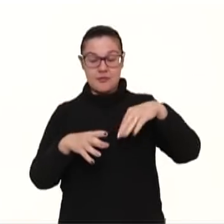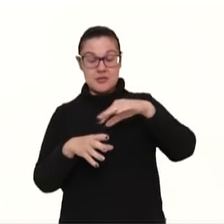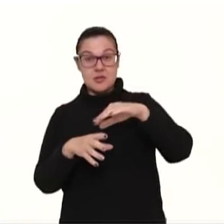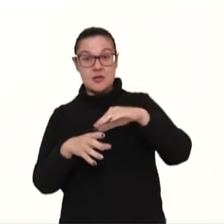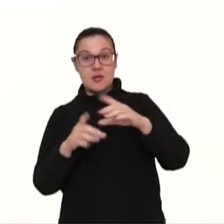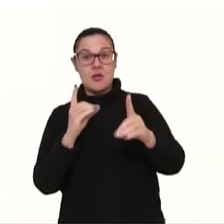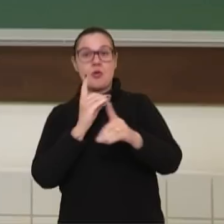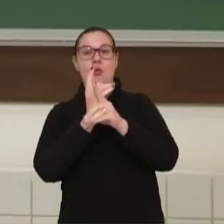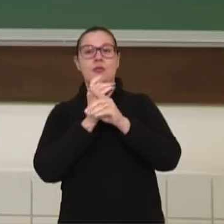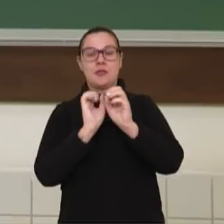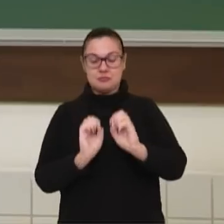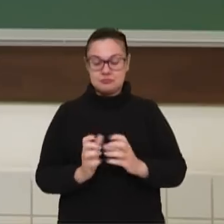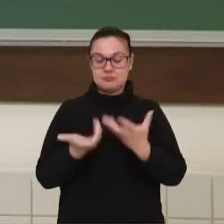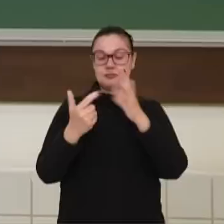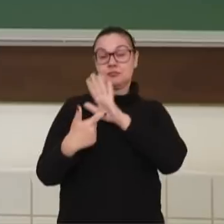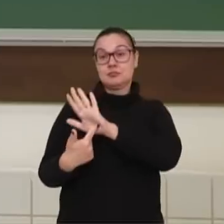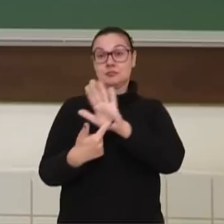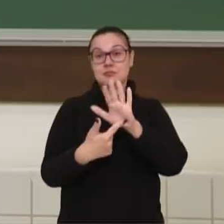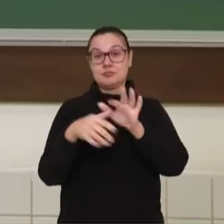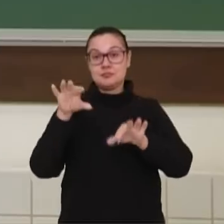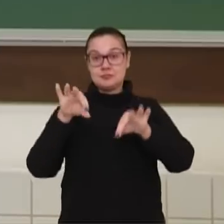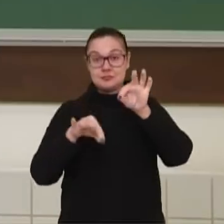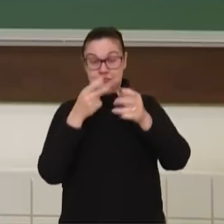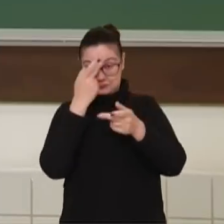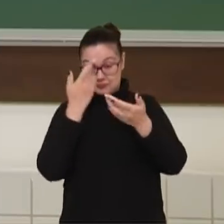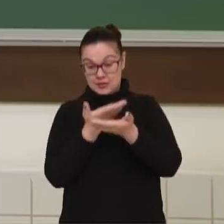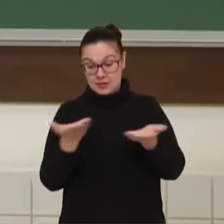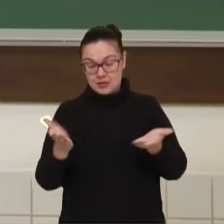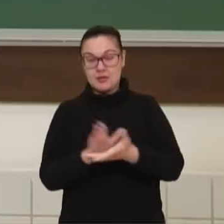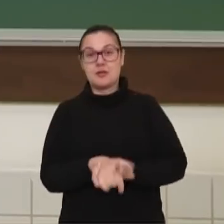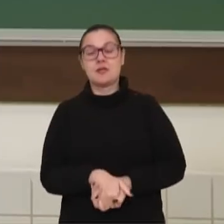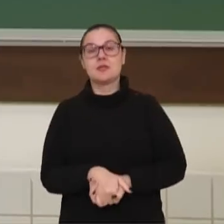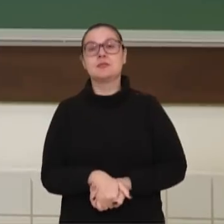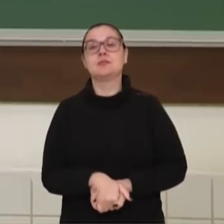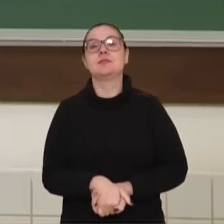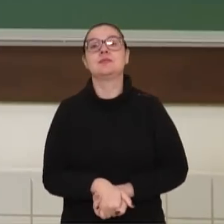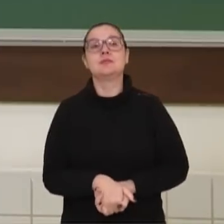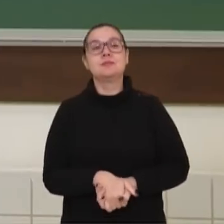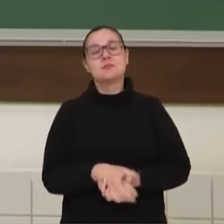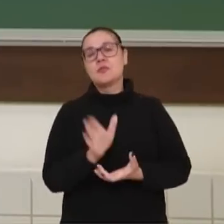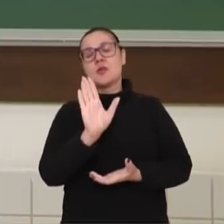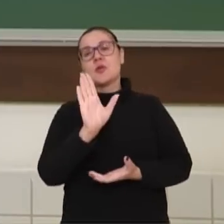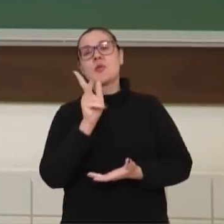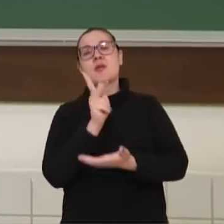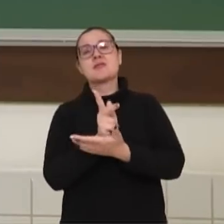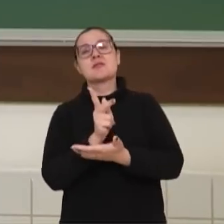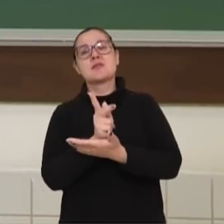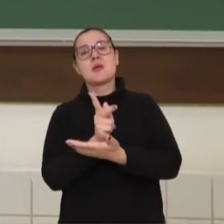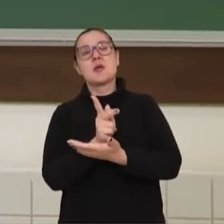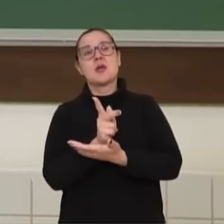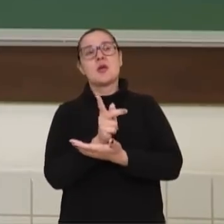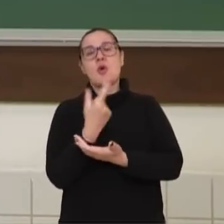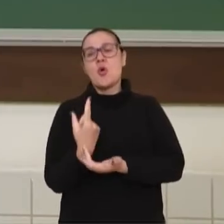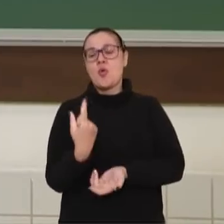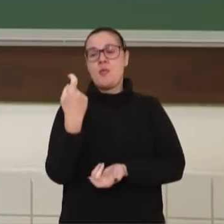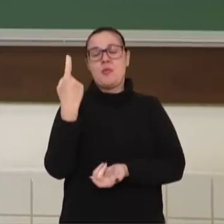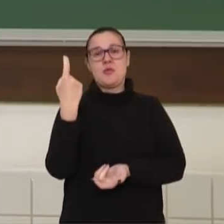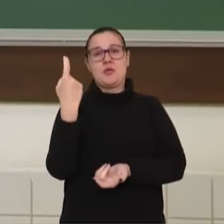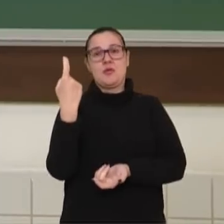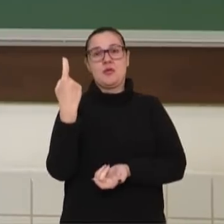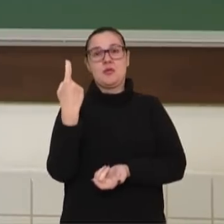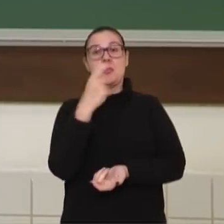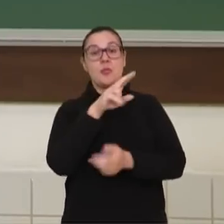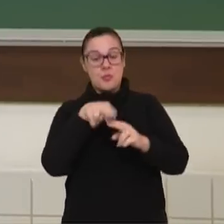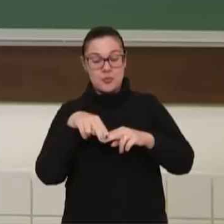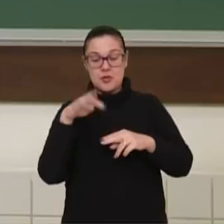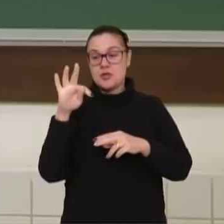se encontrar e fazer uma apresentação para as pessoas. Então, nem sempre é uma pessoa sozinho. Por isso que a gente